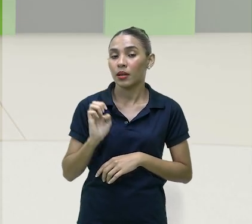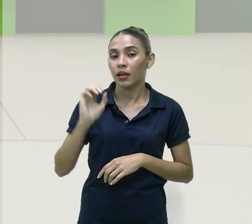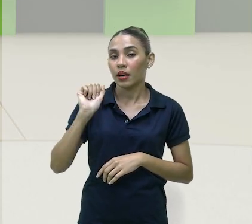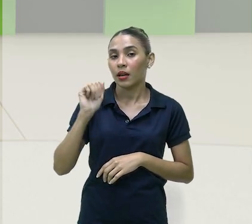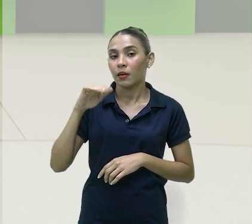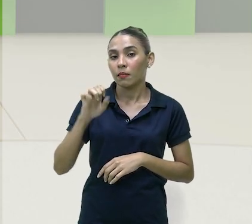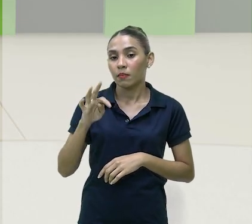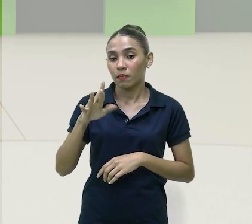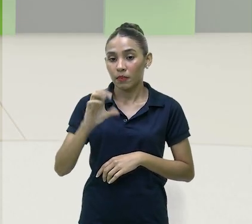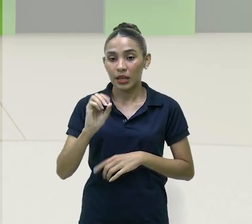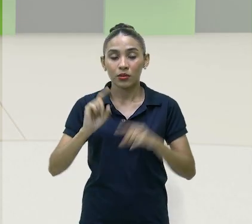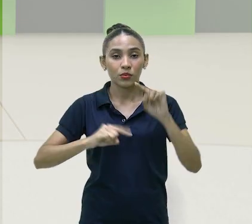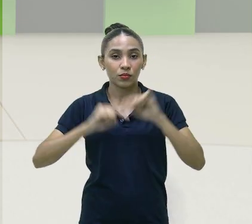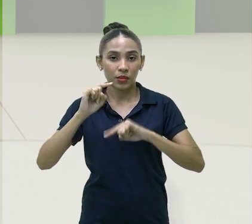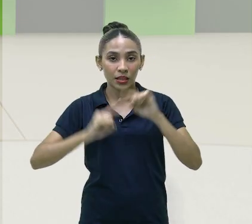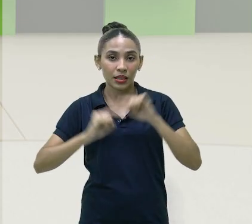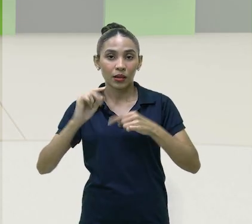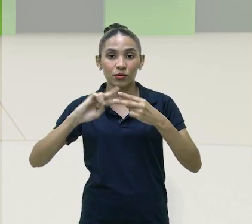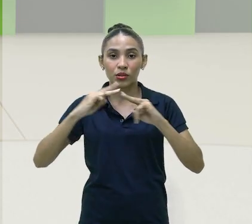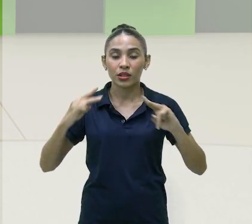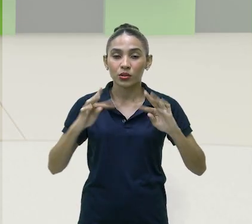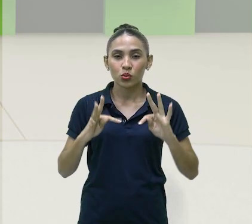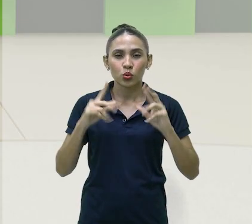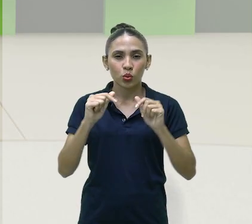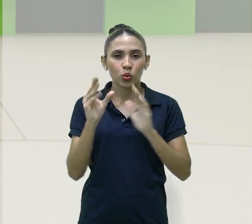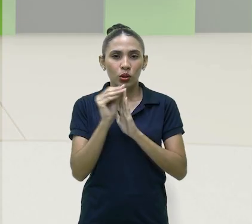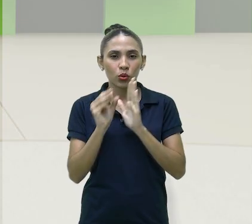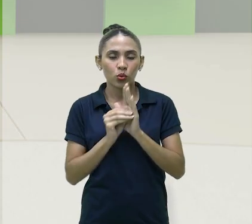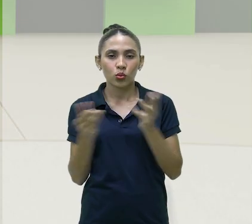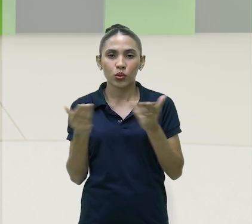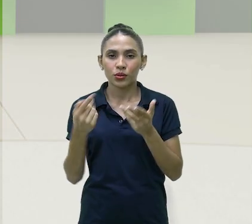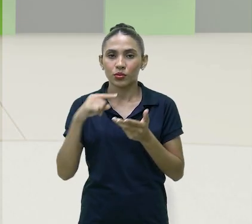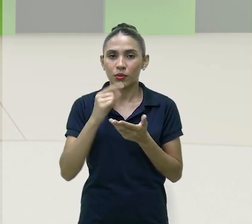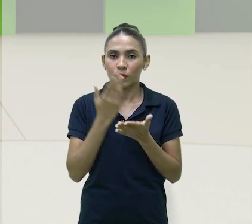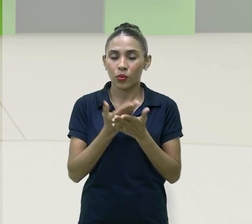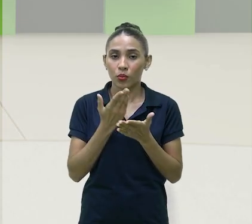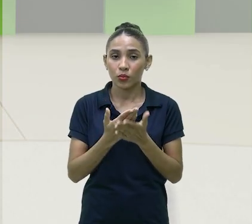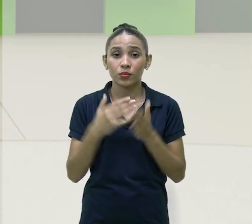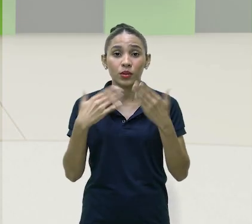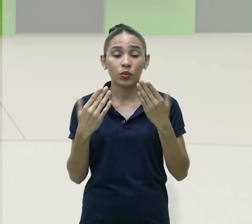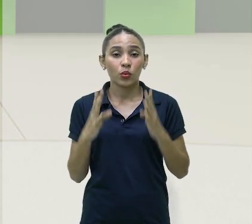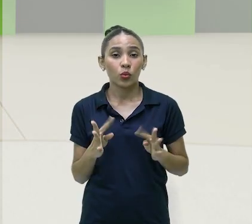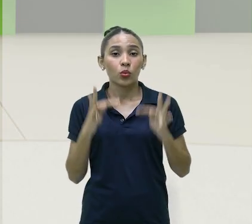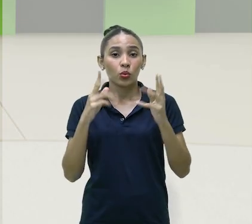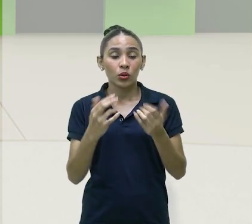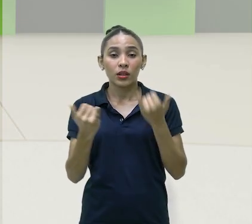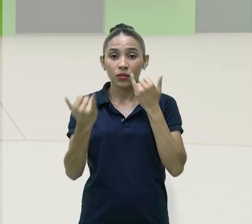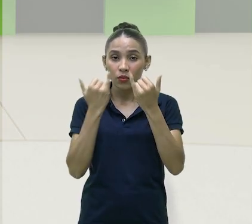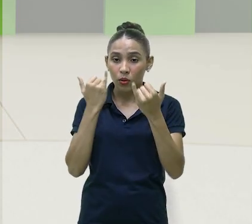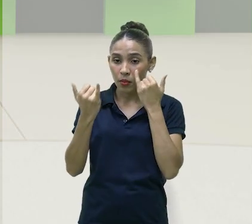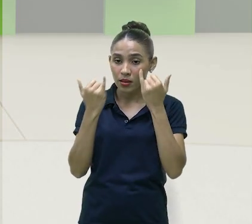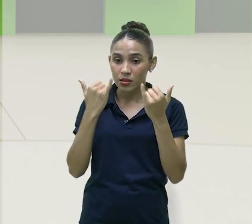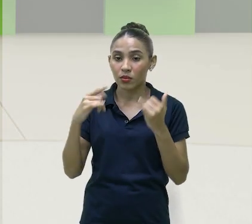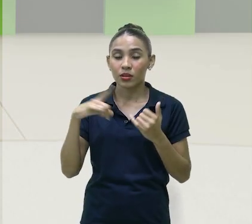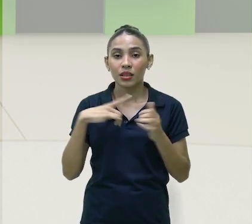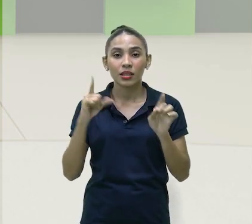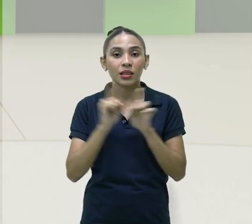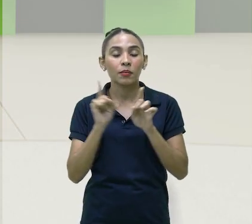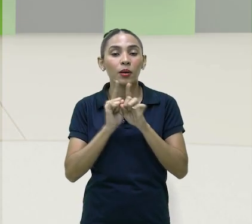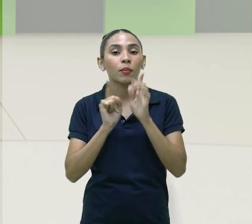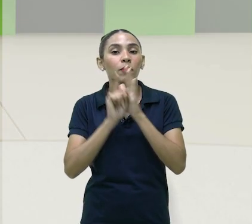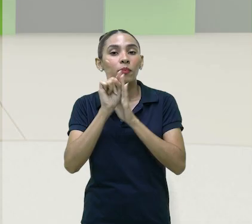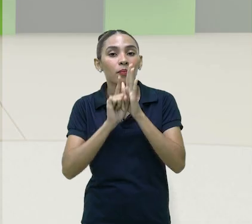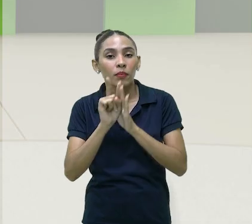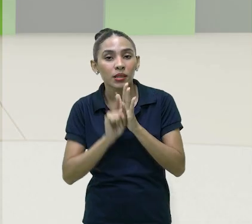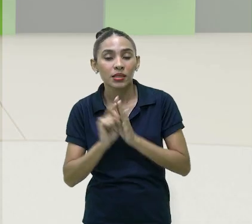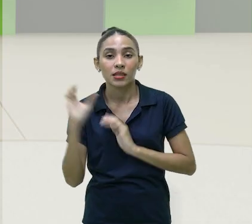mapeamento genético, que foi todo o conteúdo que a gente viu hoje. Todas essas informações aqui, elas têm uma